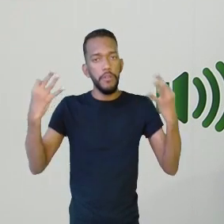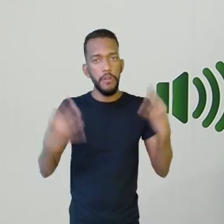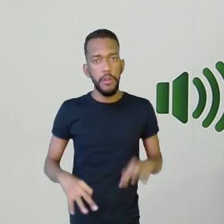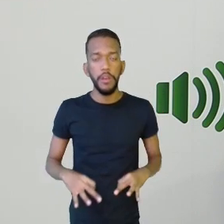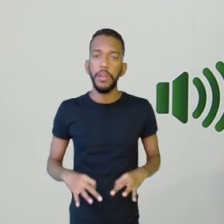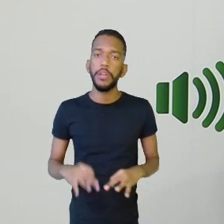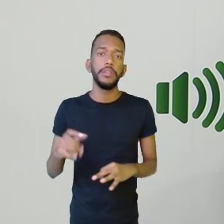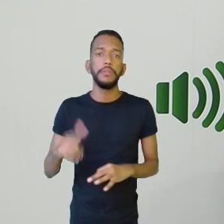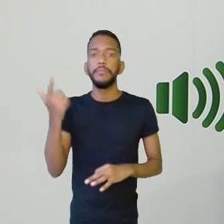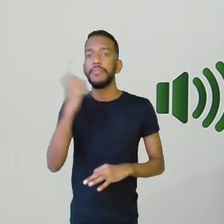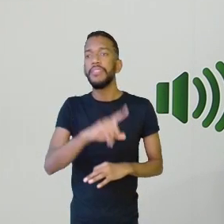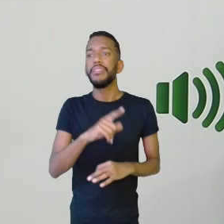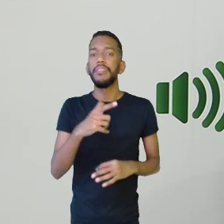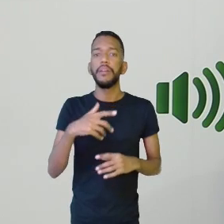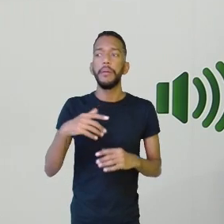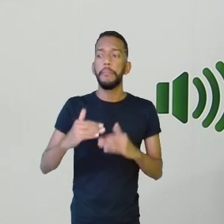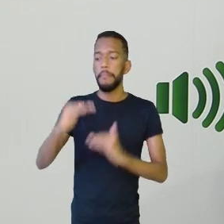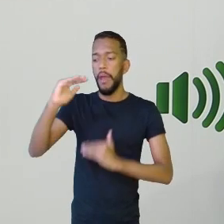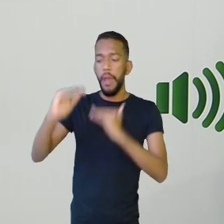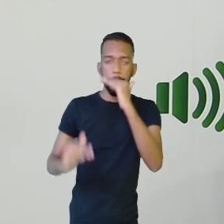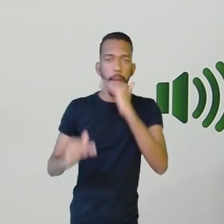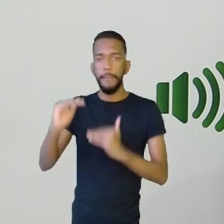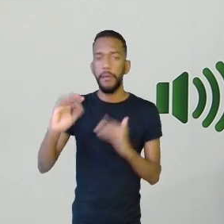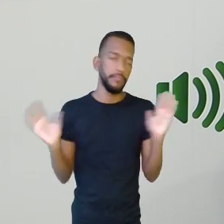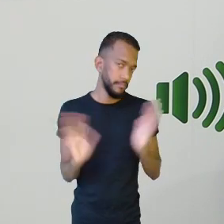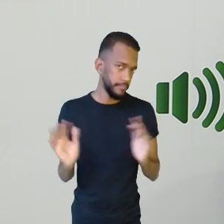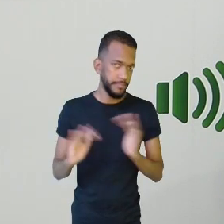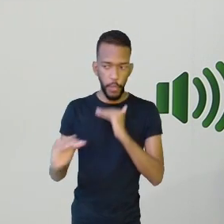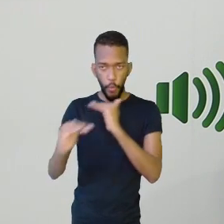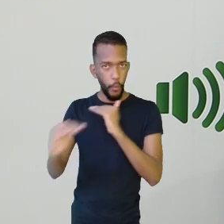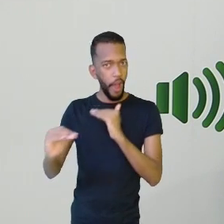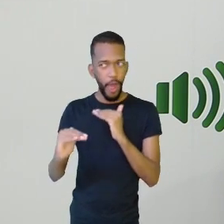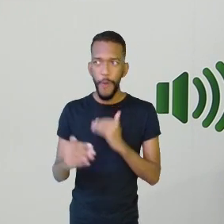ganhar mais que o outro. Não é verdade? Então, olha só. E